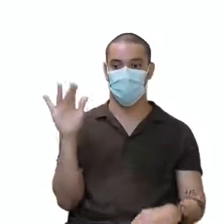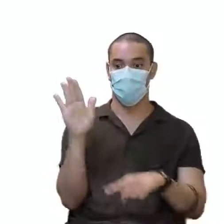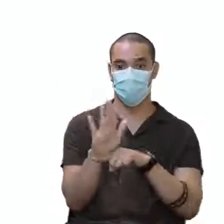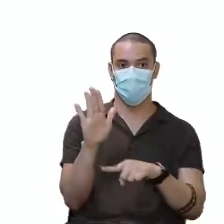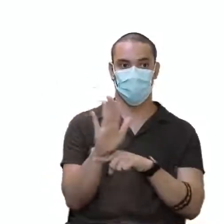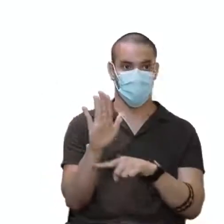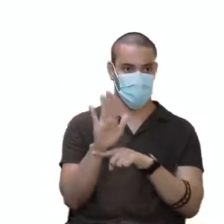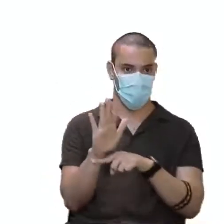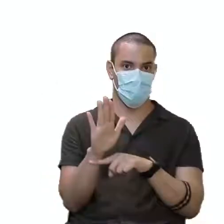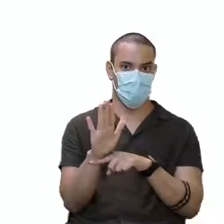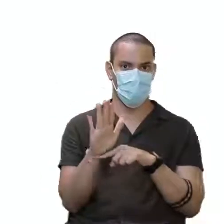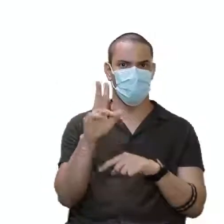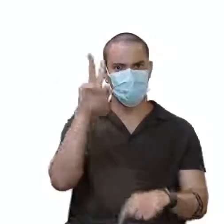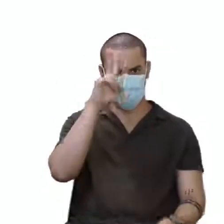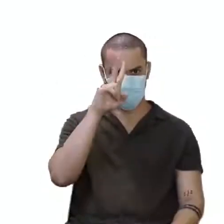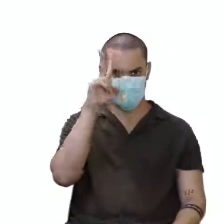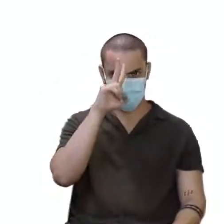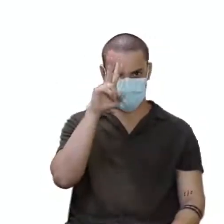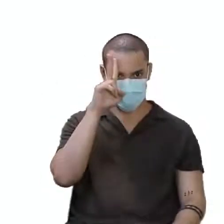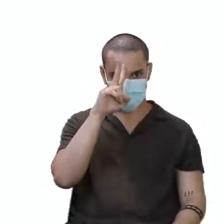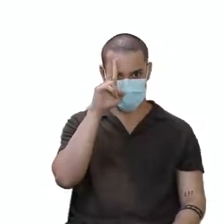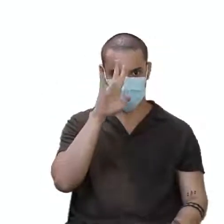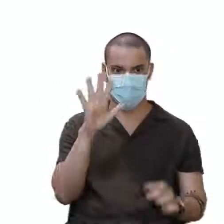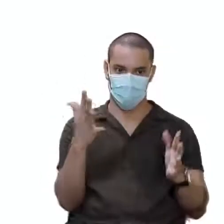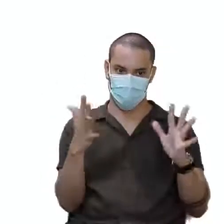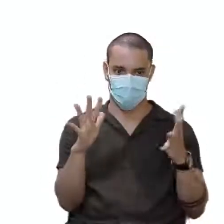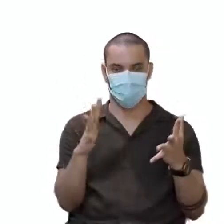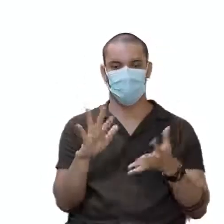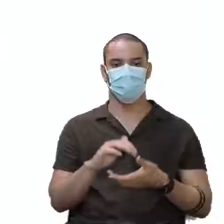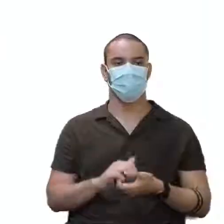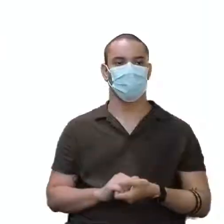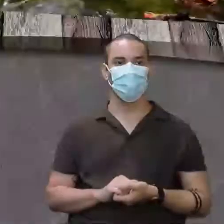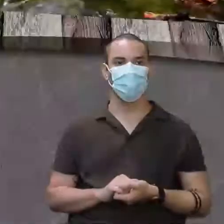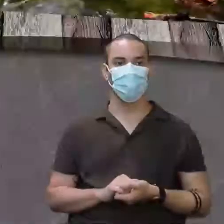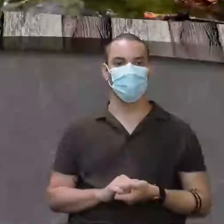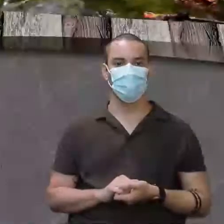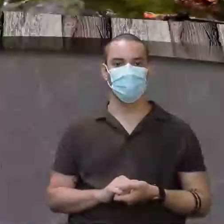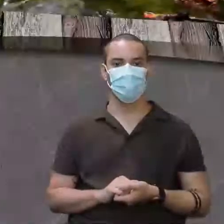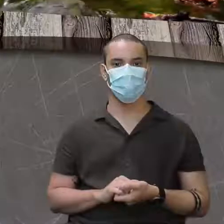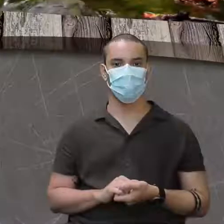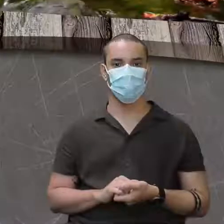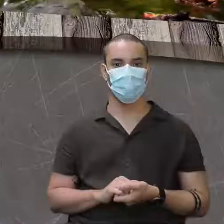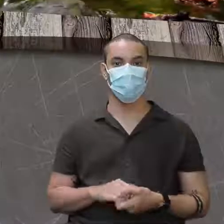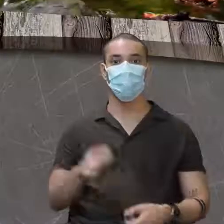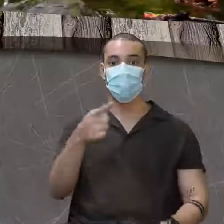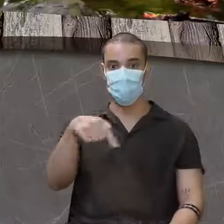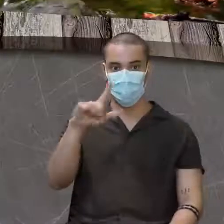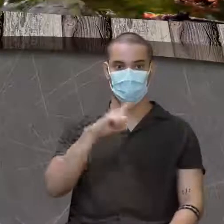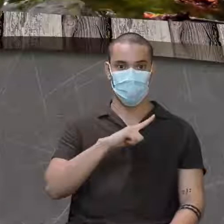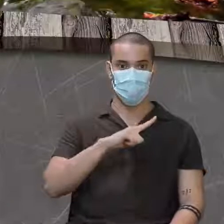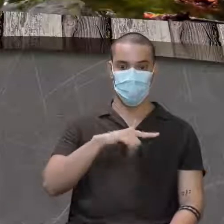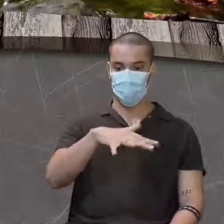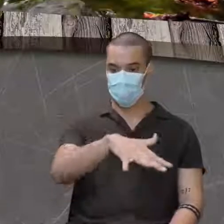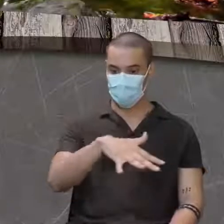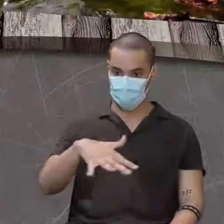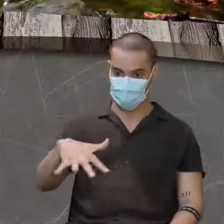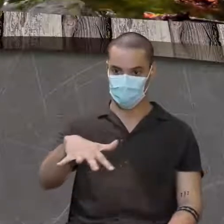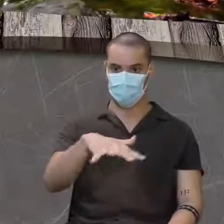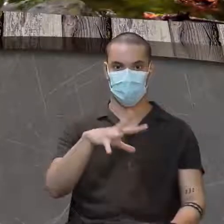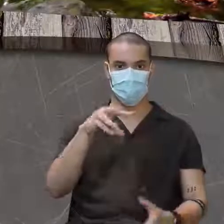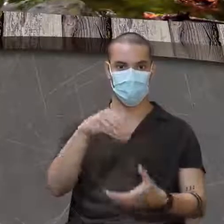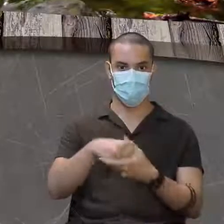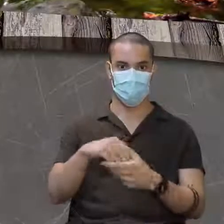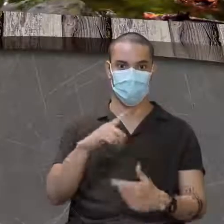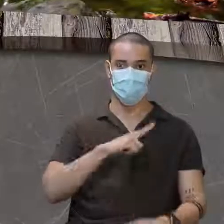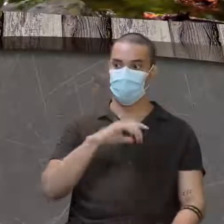se fixar. Lembram as raízes, tá bom? Mas vamos lá. Então, você tem esse ambiente ali,